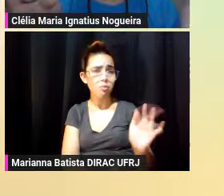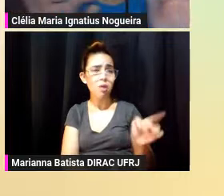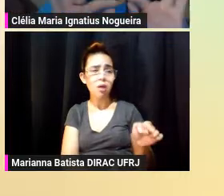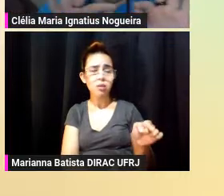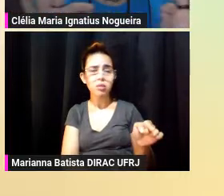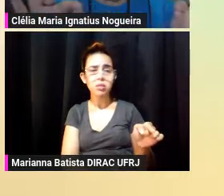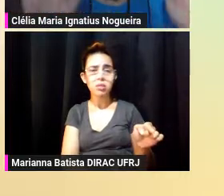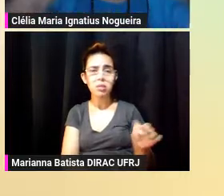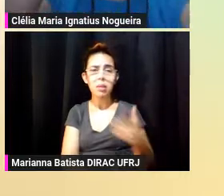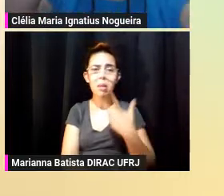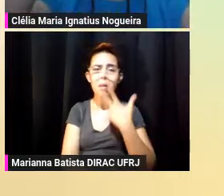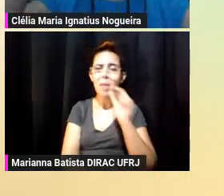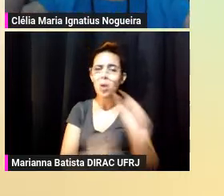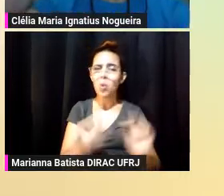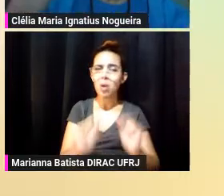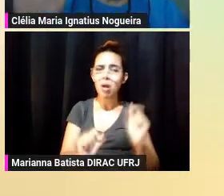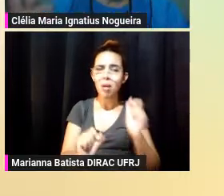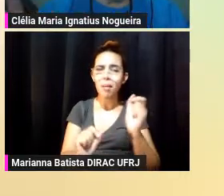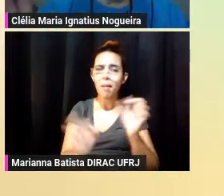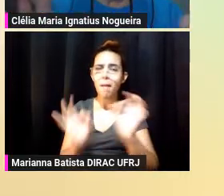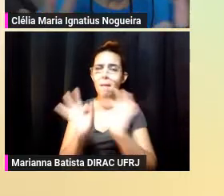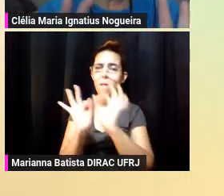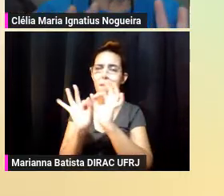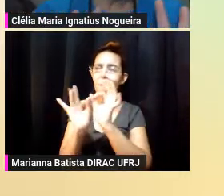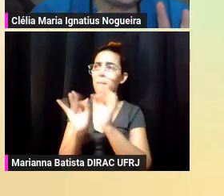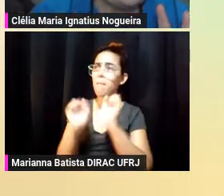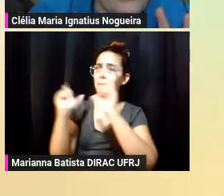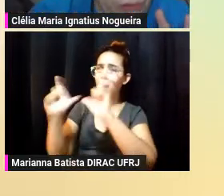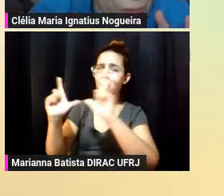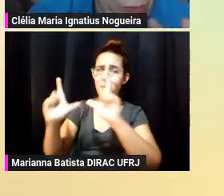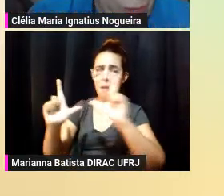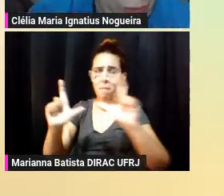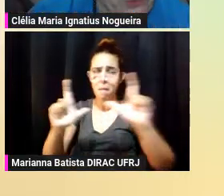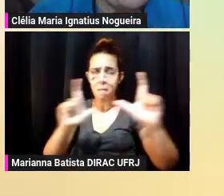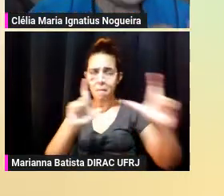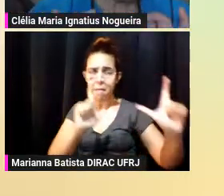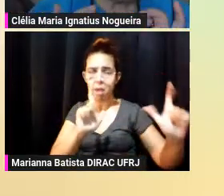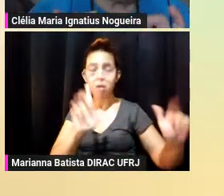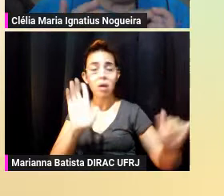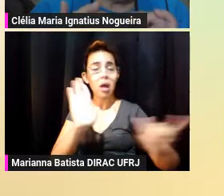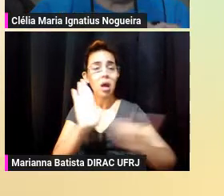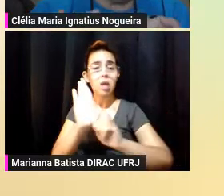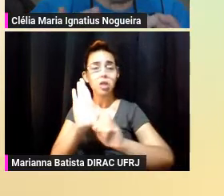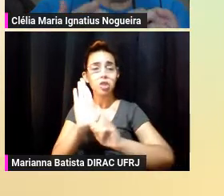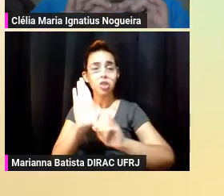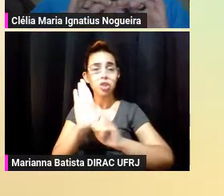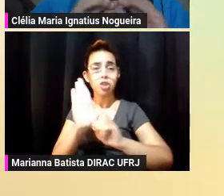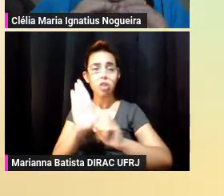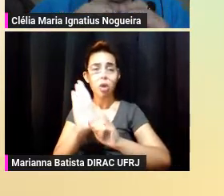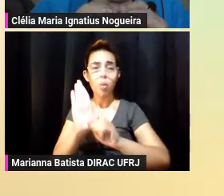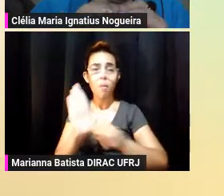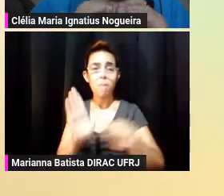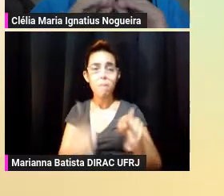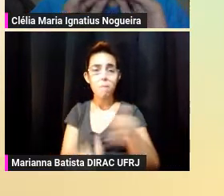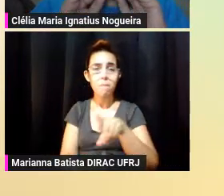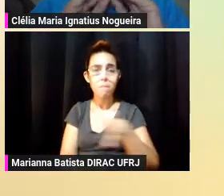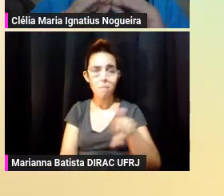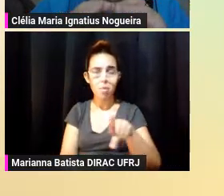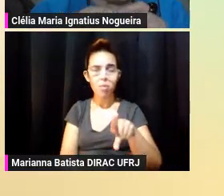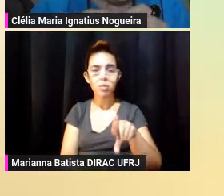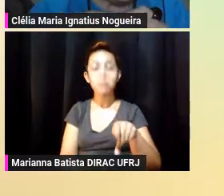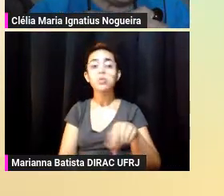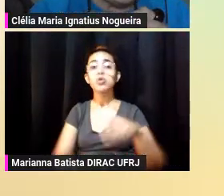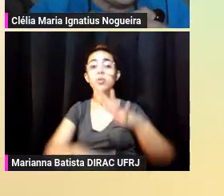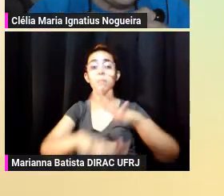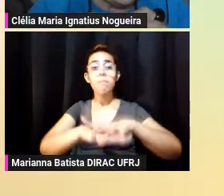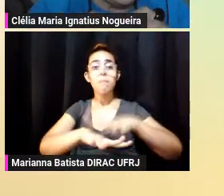parede. Gente, juro por Deus, pregando na parede. Um edital de concurso para professor de matemática em